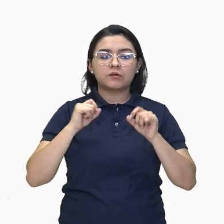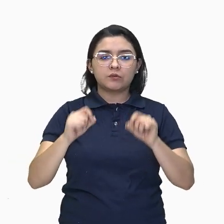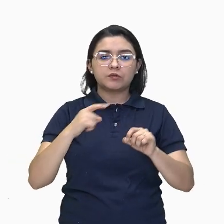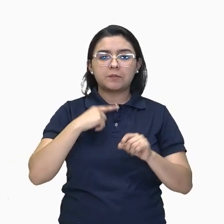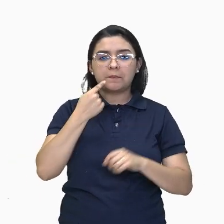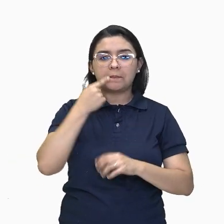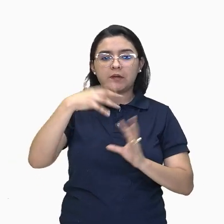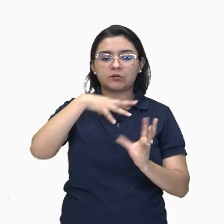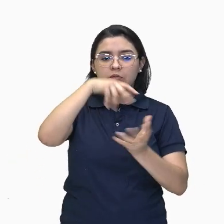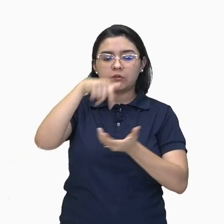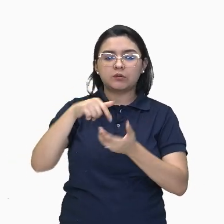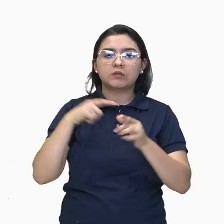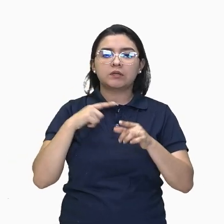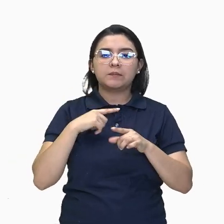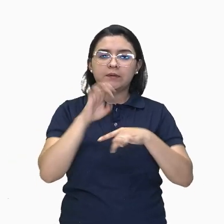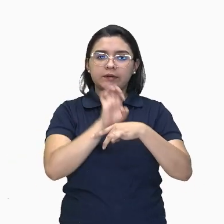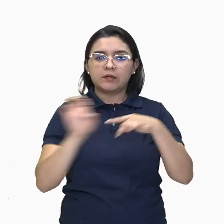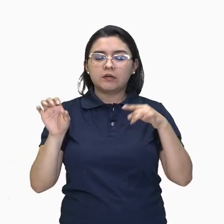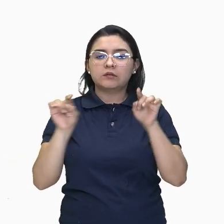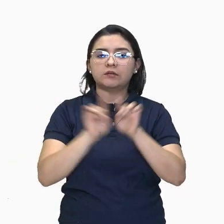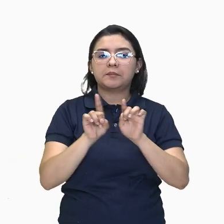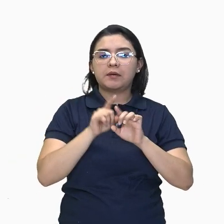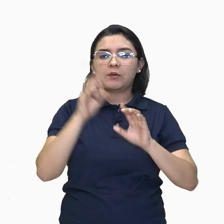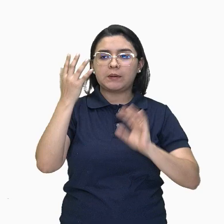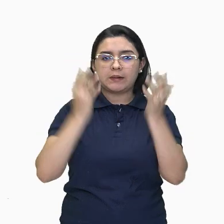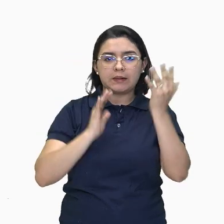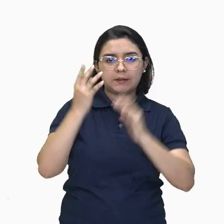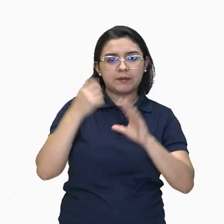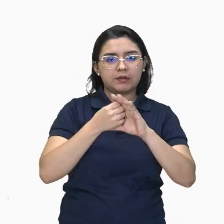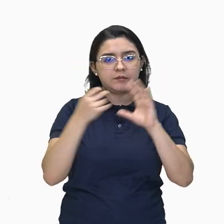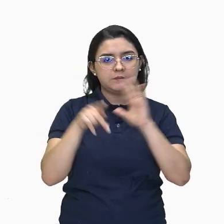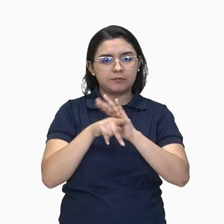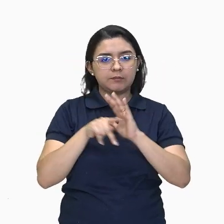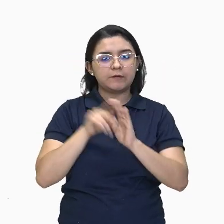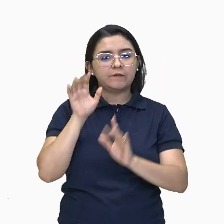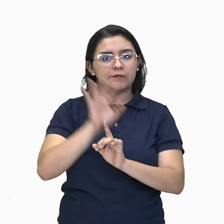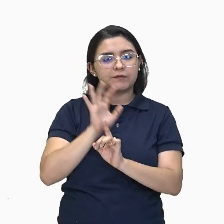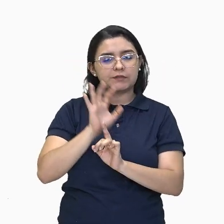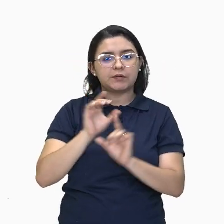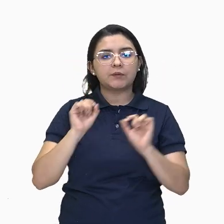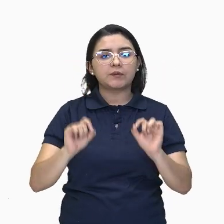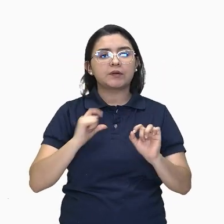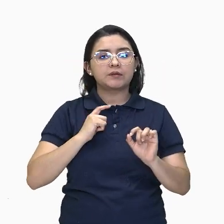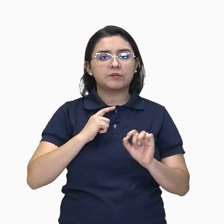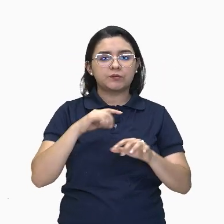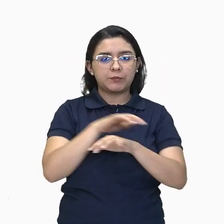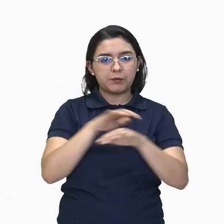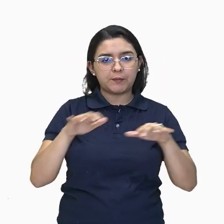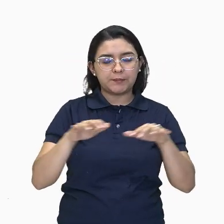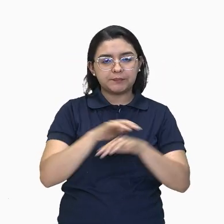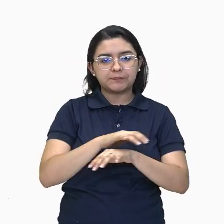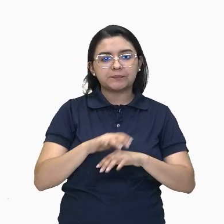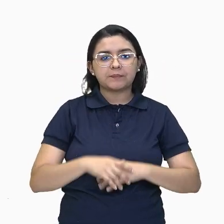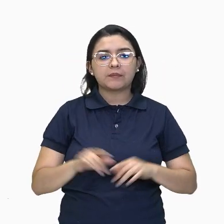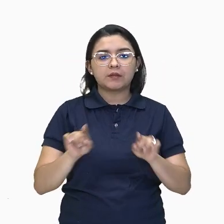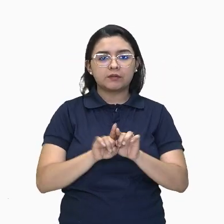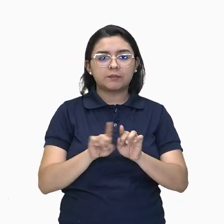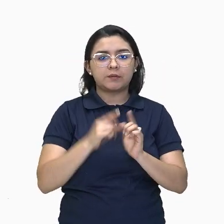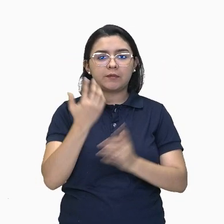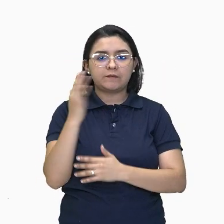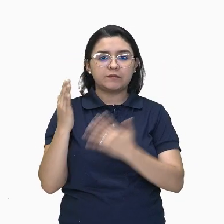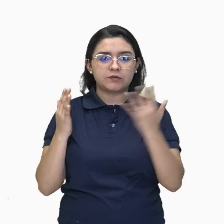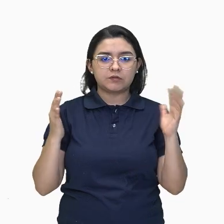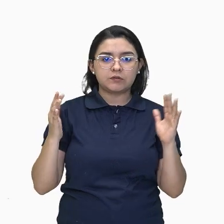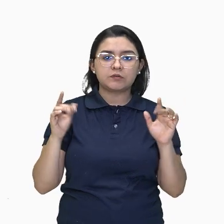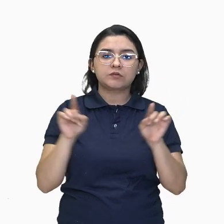trópicos. Então, o clima, essas características físicas, né? Que vão influenciar diretamente nesse bioma. Ela é considerada uma